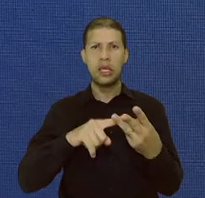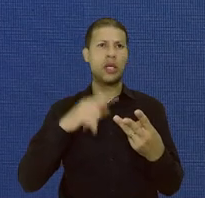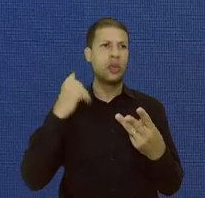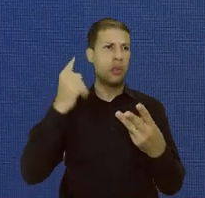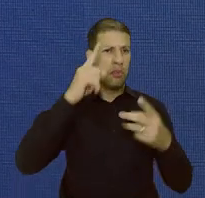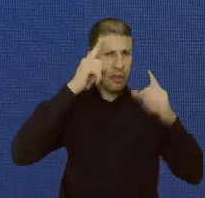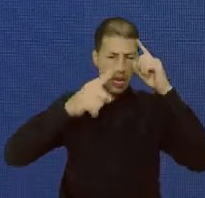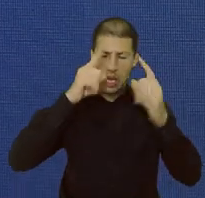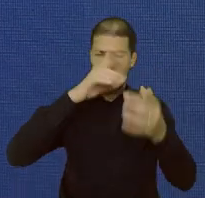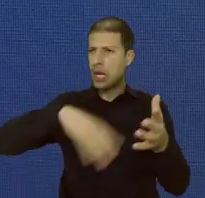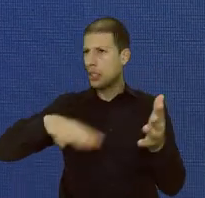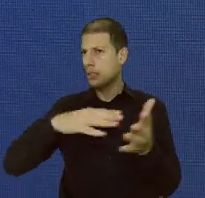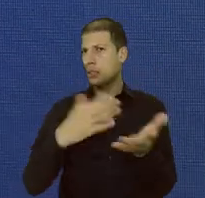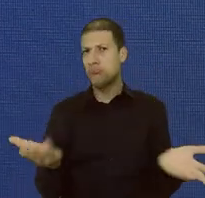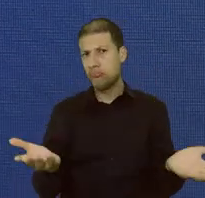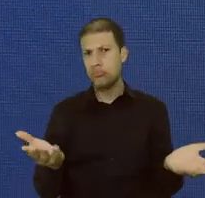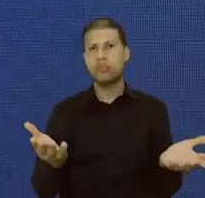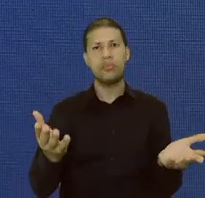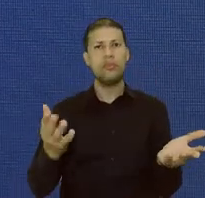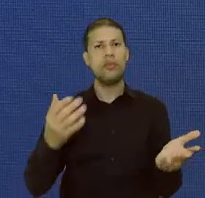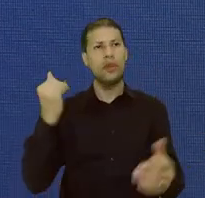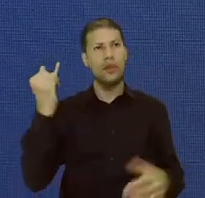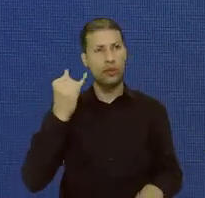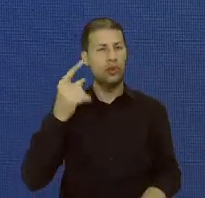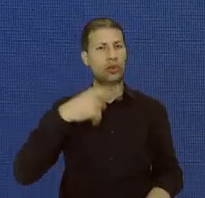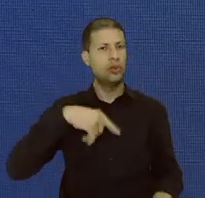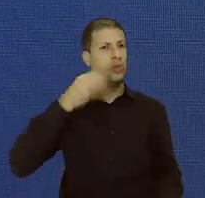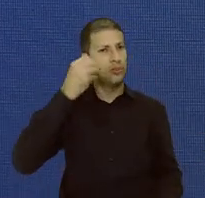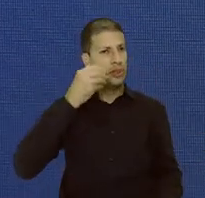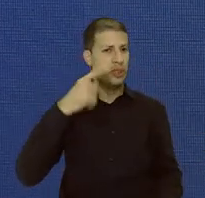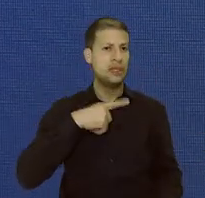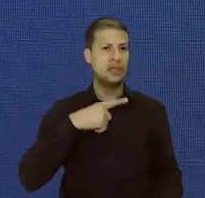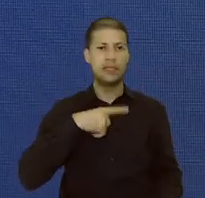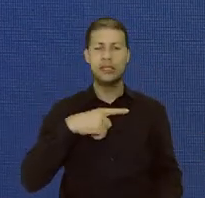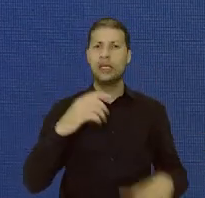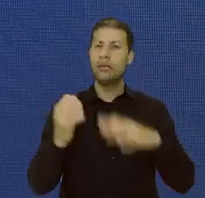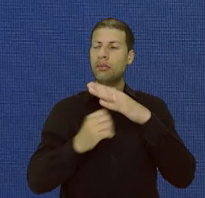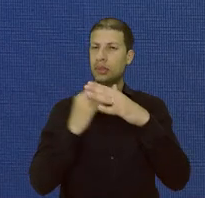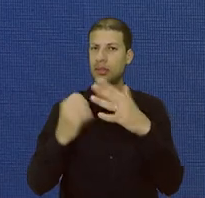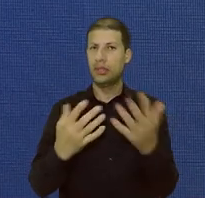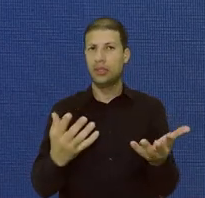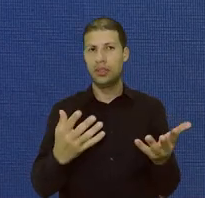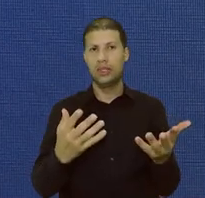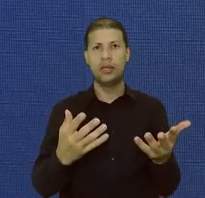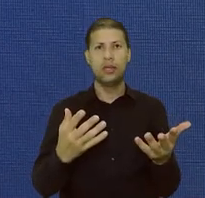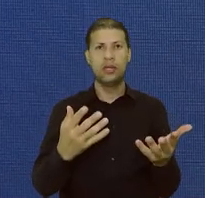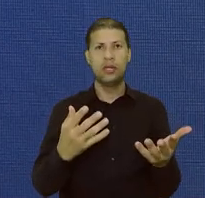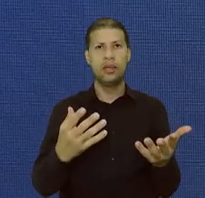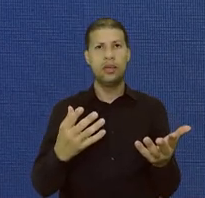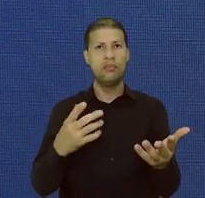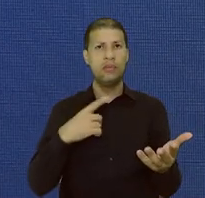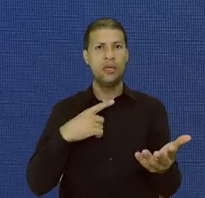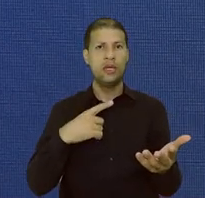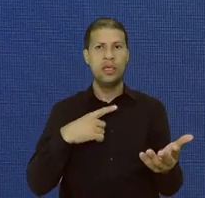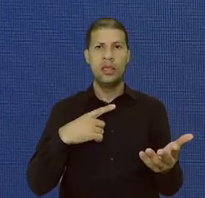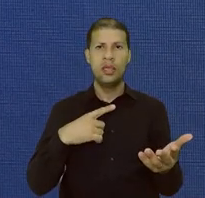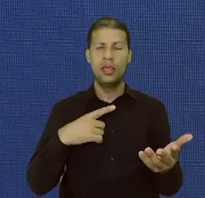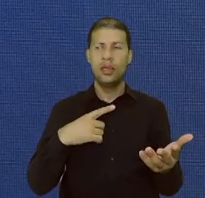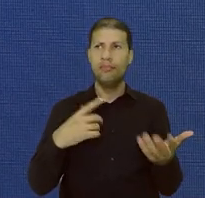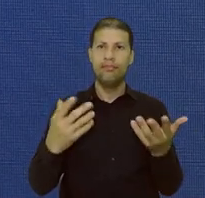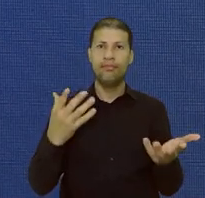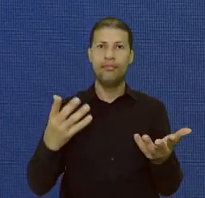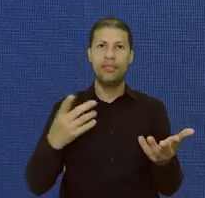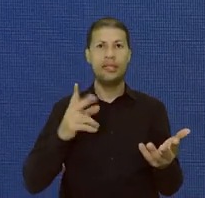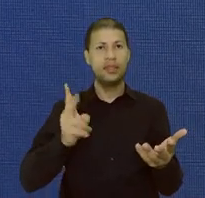é importante a gente na experiência a gente teve desde empresa que foi e assim Eminem na verdade é sempre provavelmente